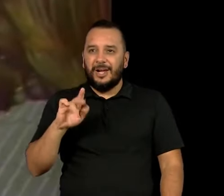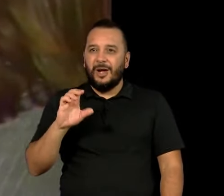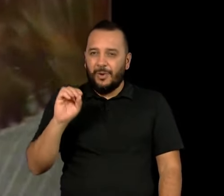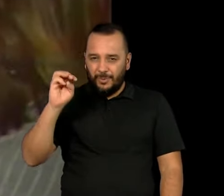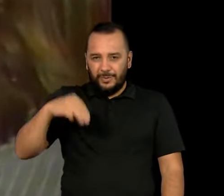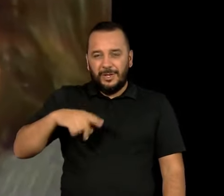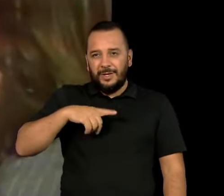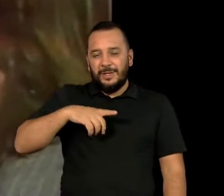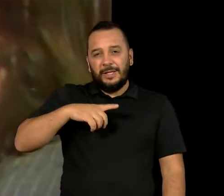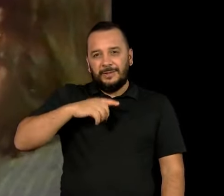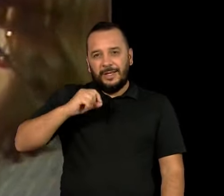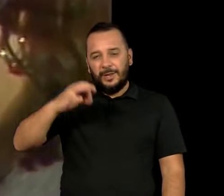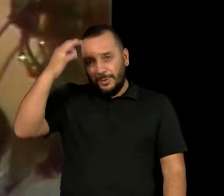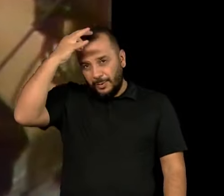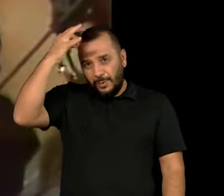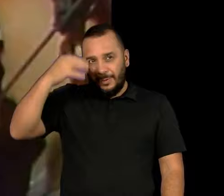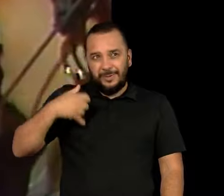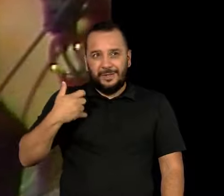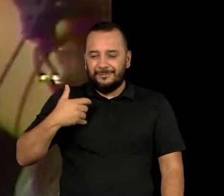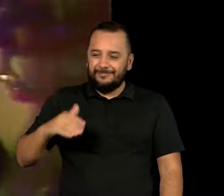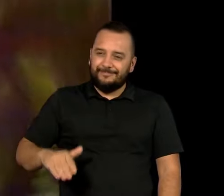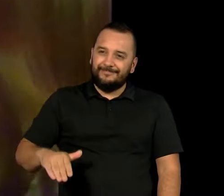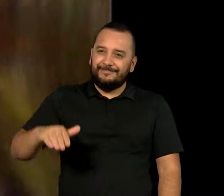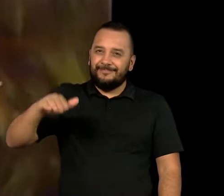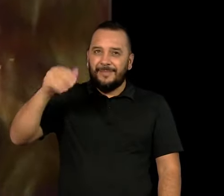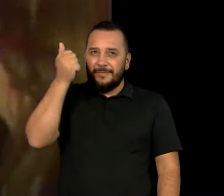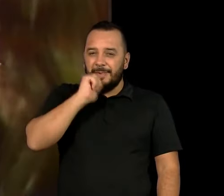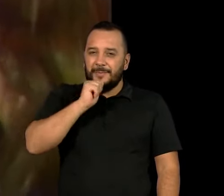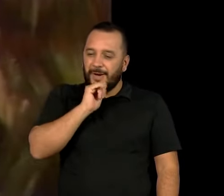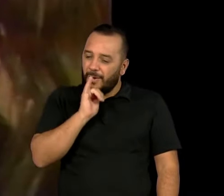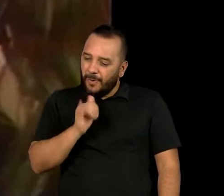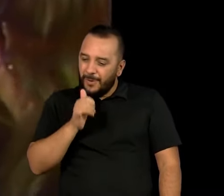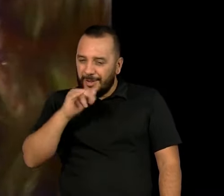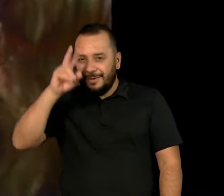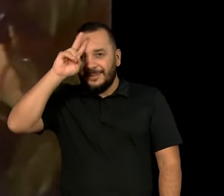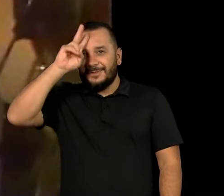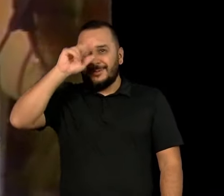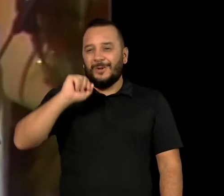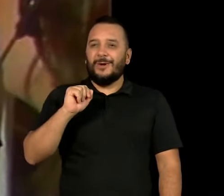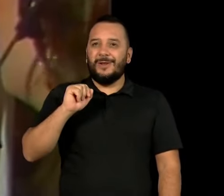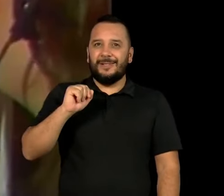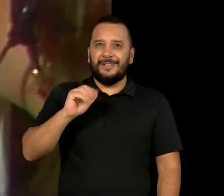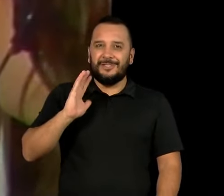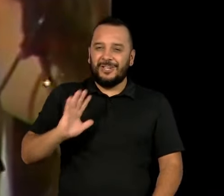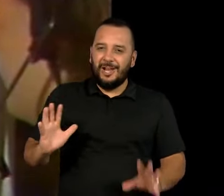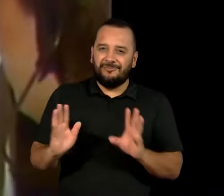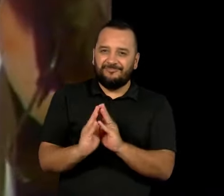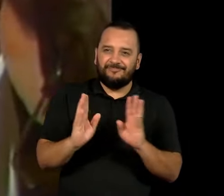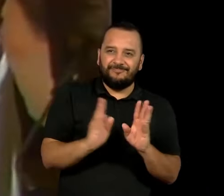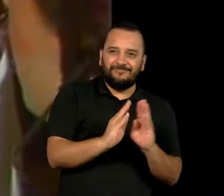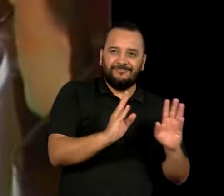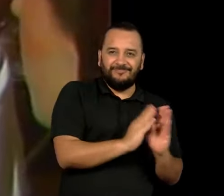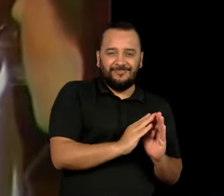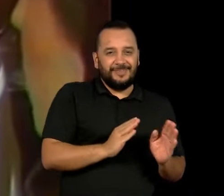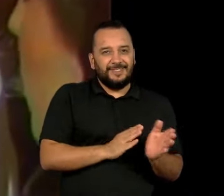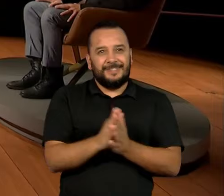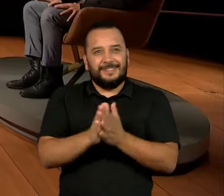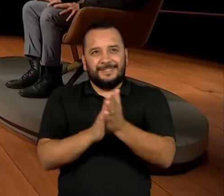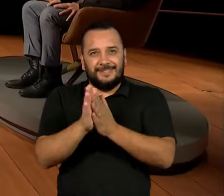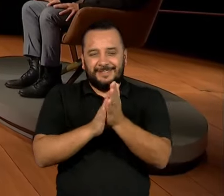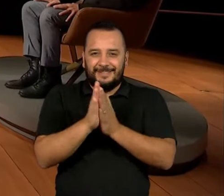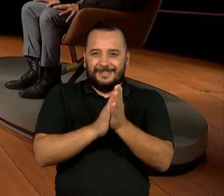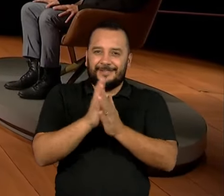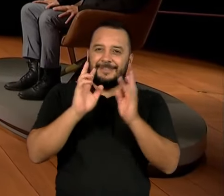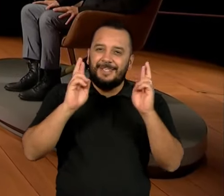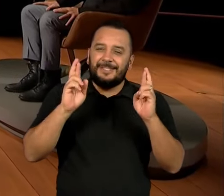nos tempos em que sua mãe lhe contava aquelas histórias em capítulos, deixando sempre uma expectativa